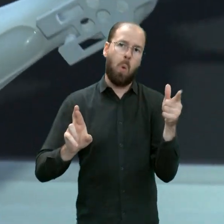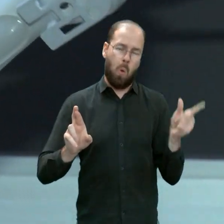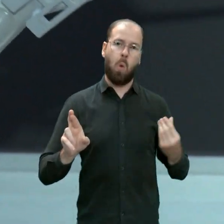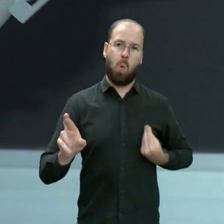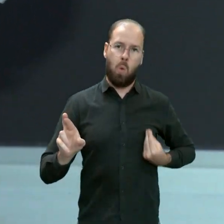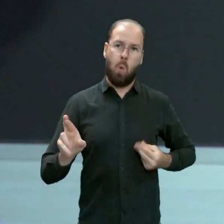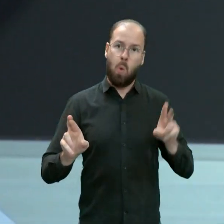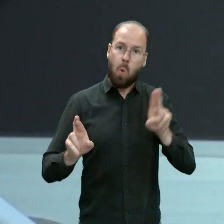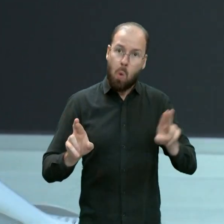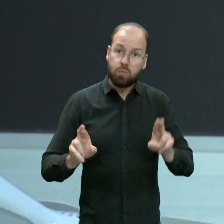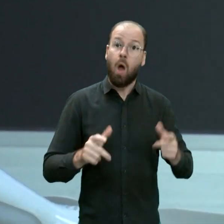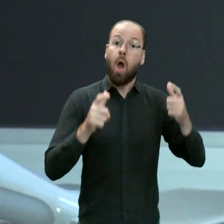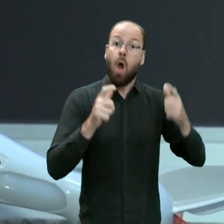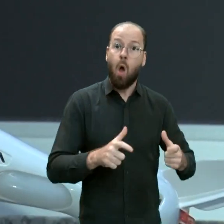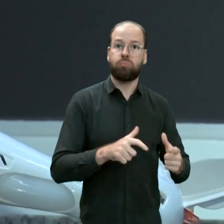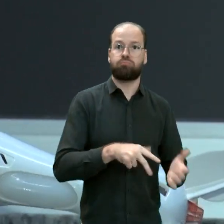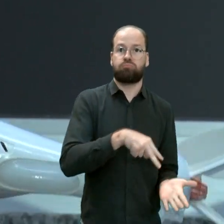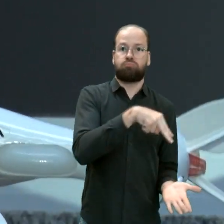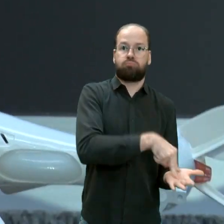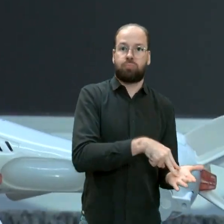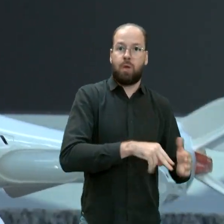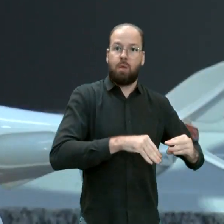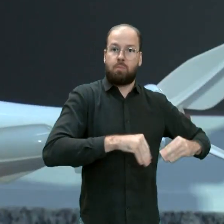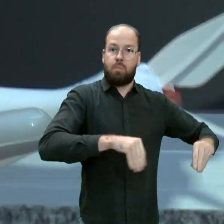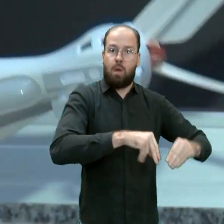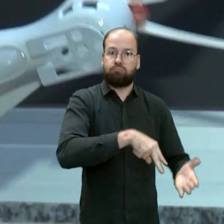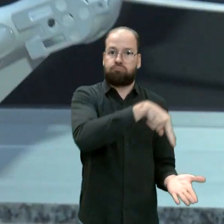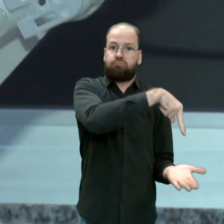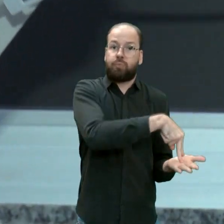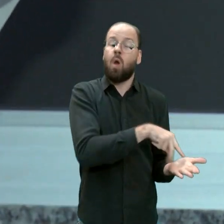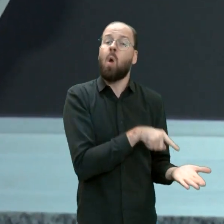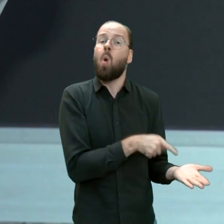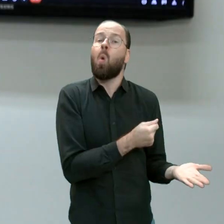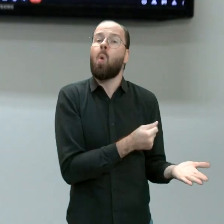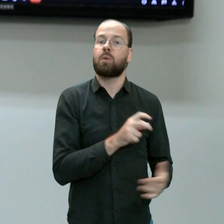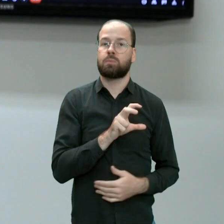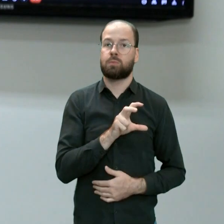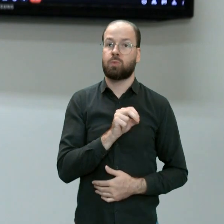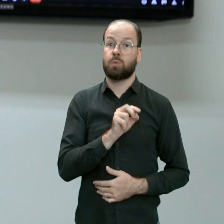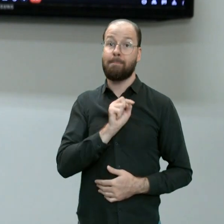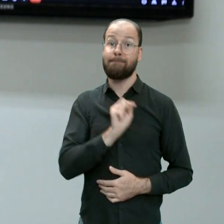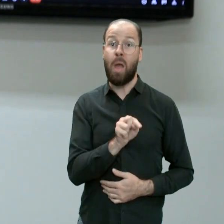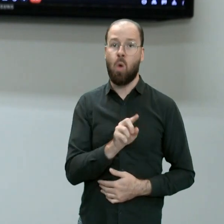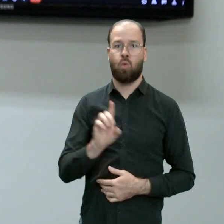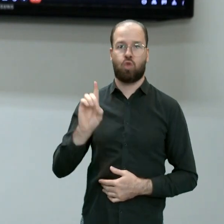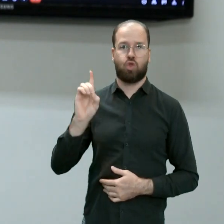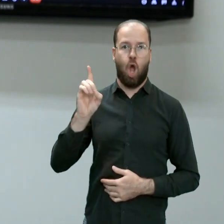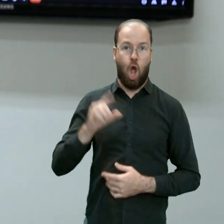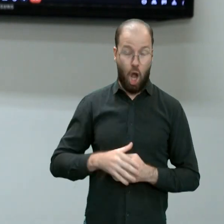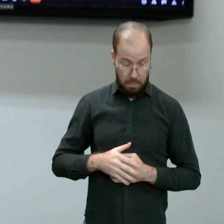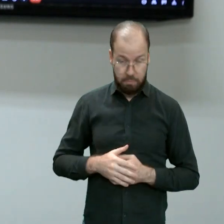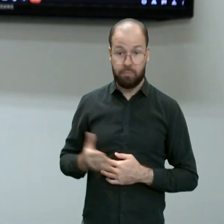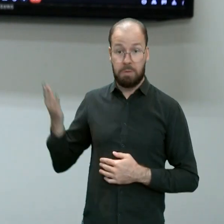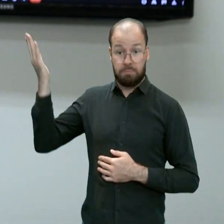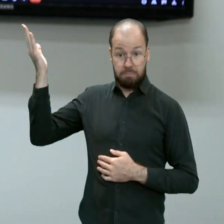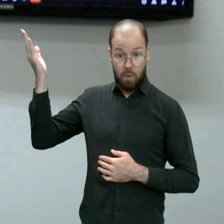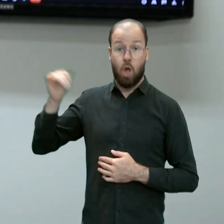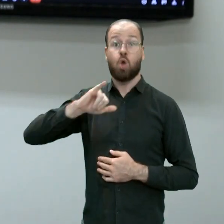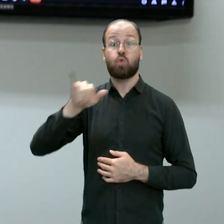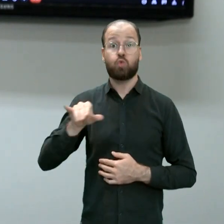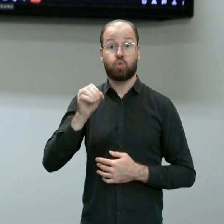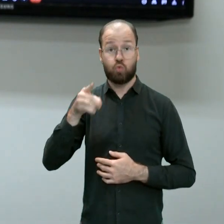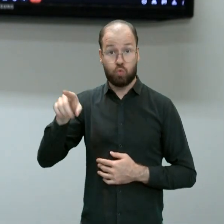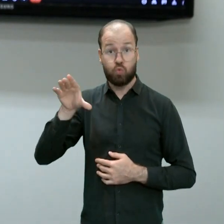ficam no solo custam em torno de $50 mil. João Flávio Petruc é professor